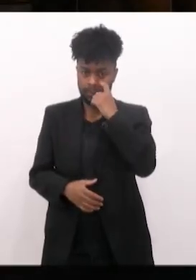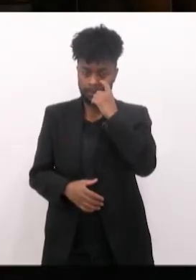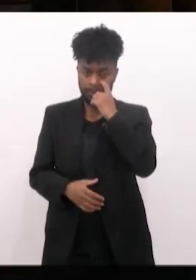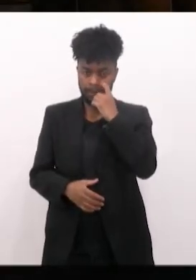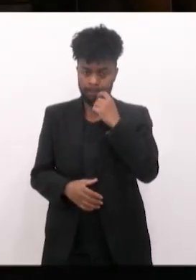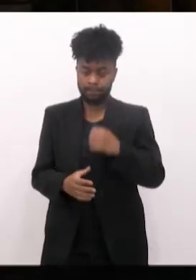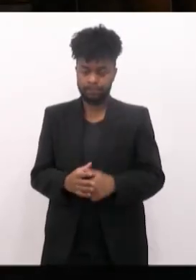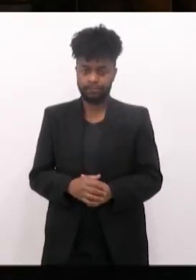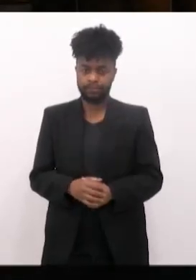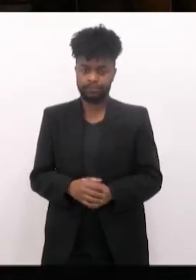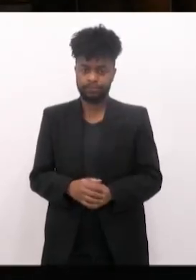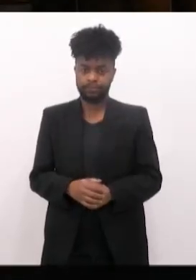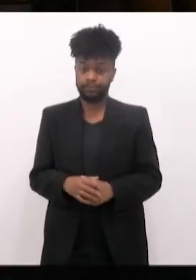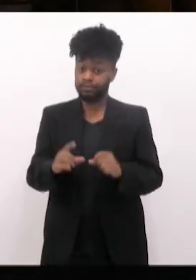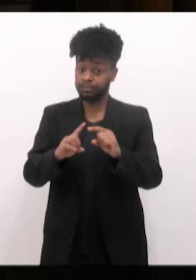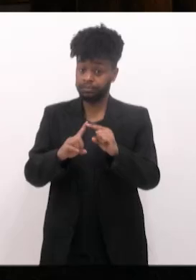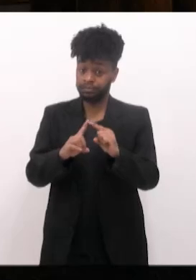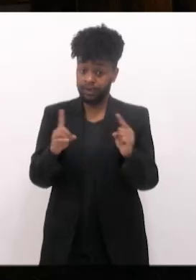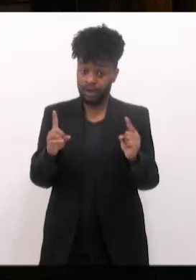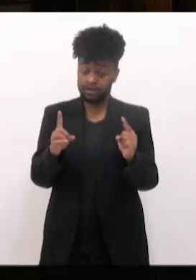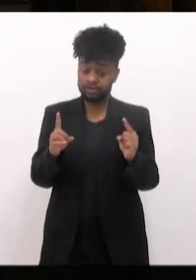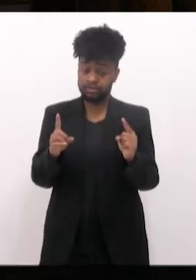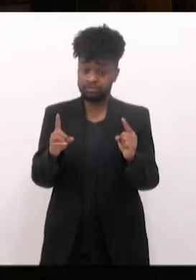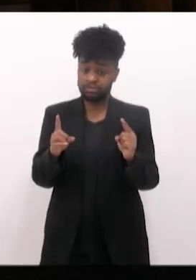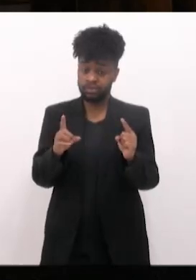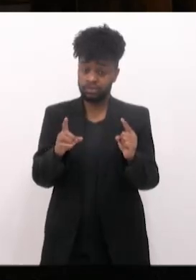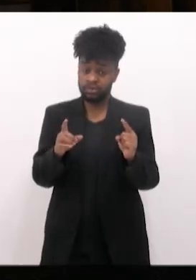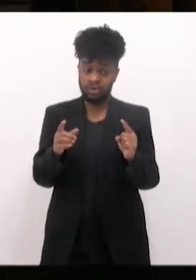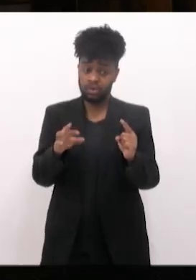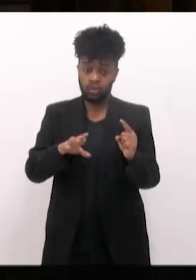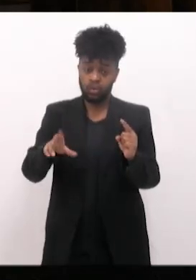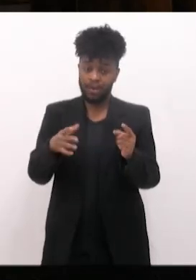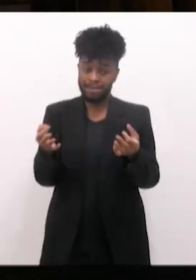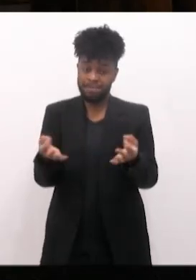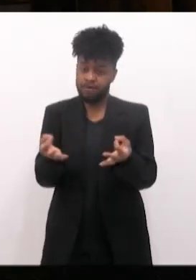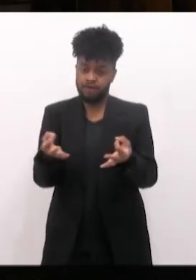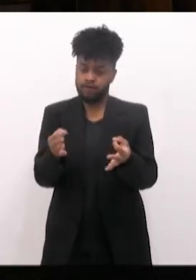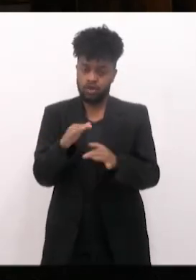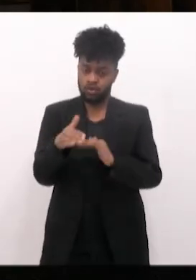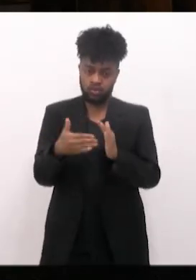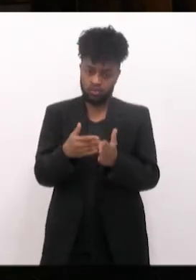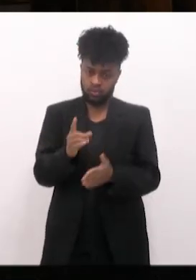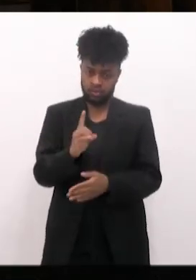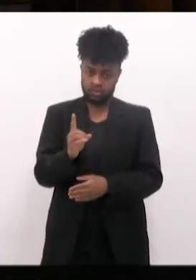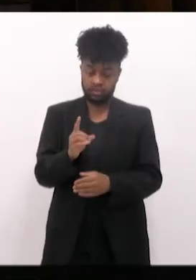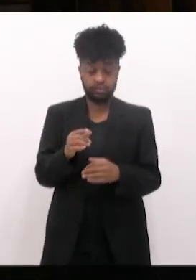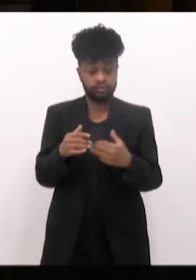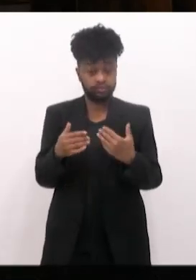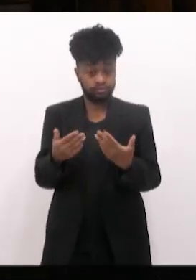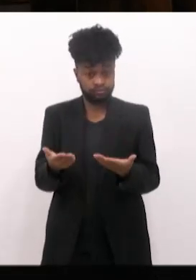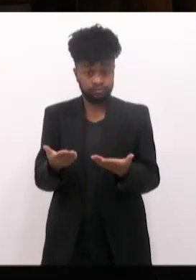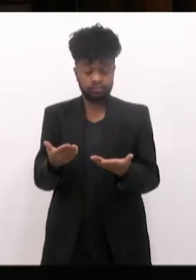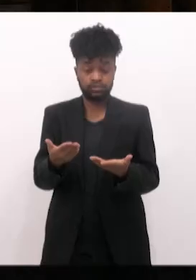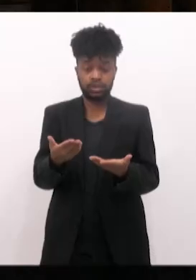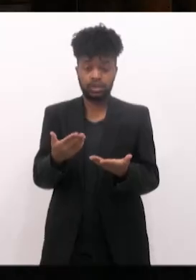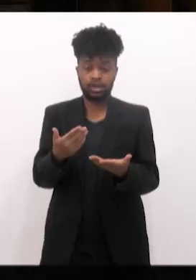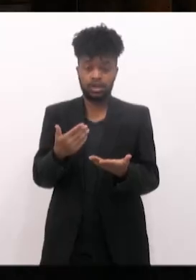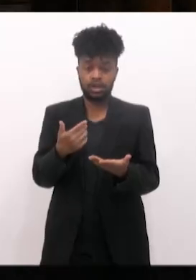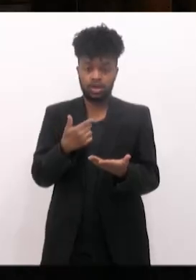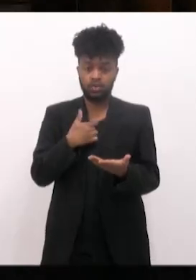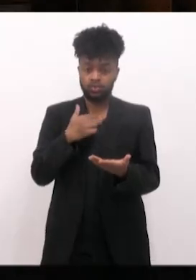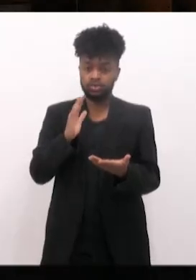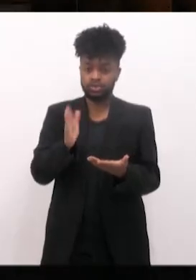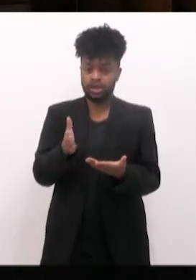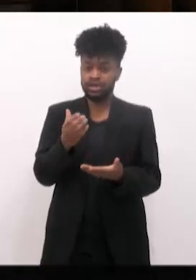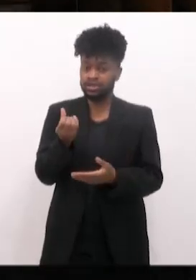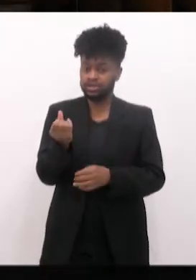Mas, como nem tudo na vida são flores, e eu tenho 6 anos